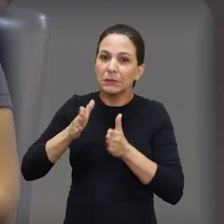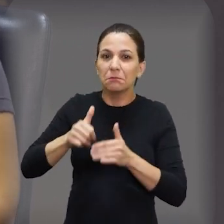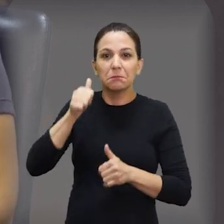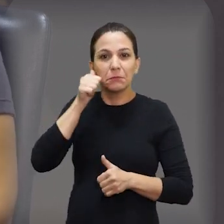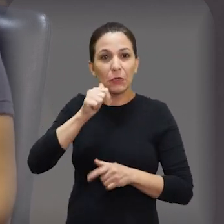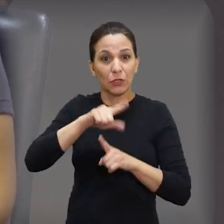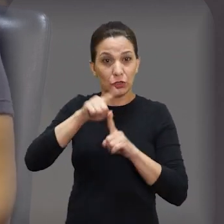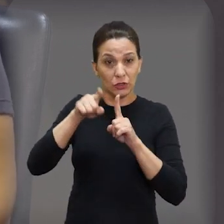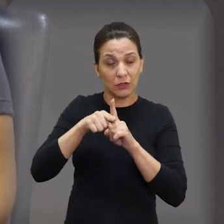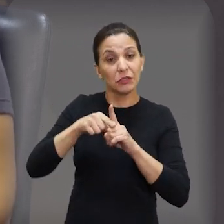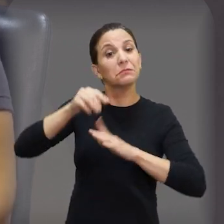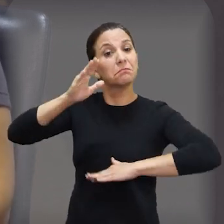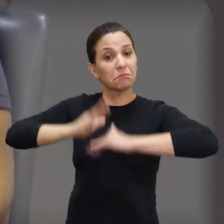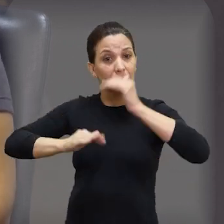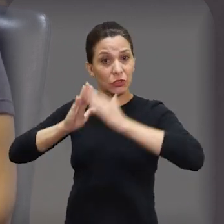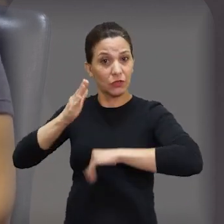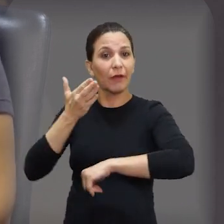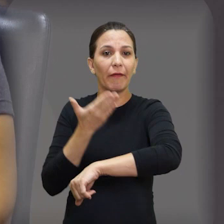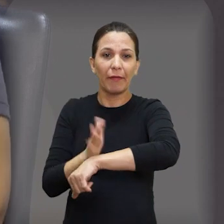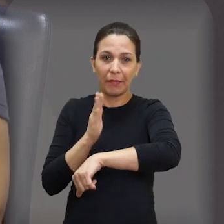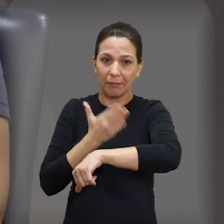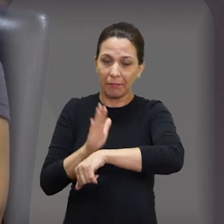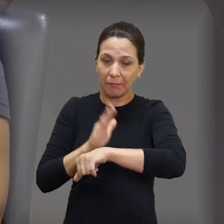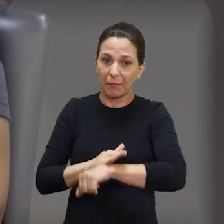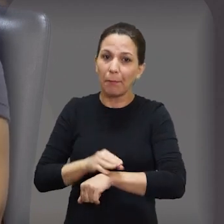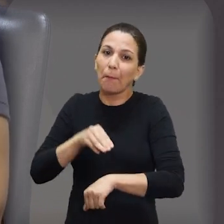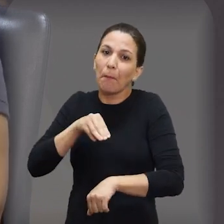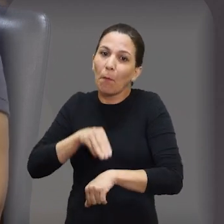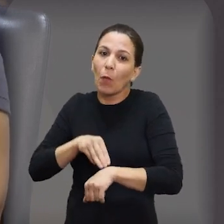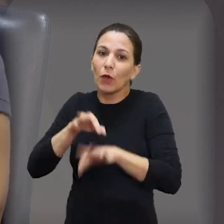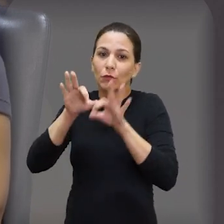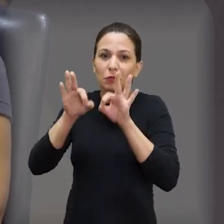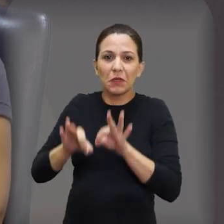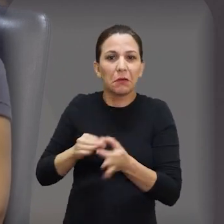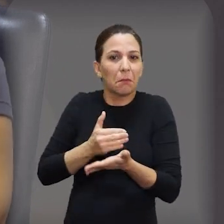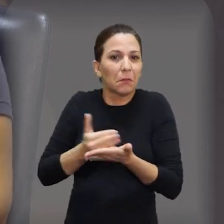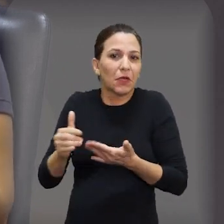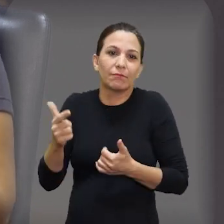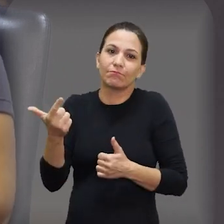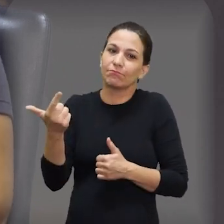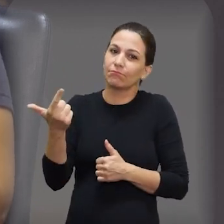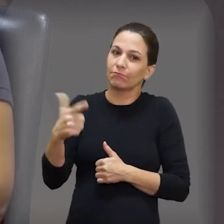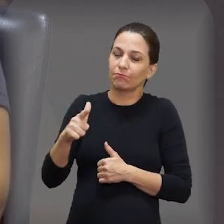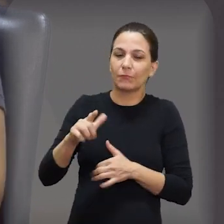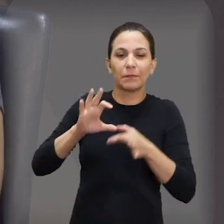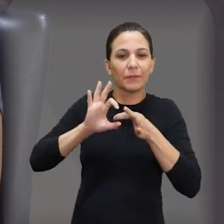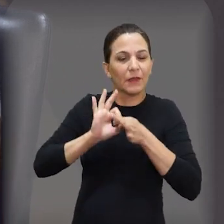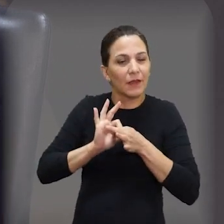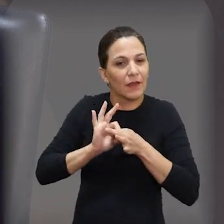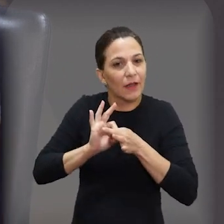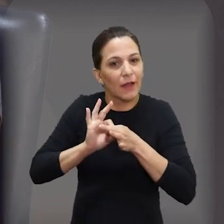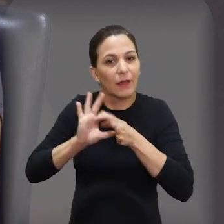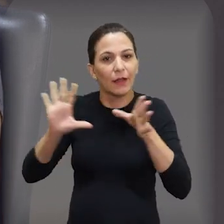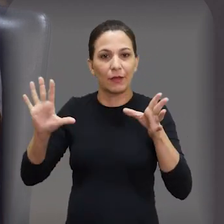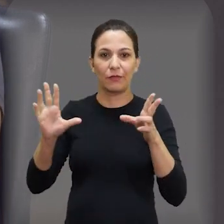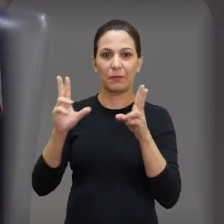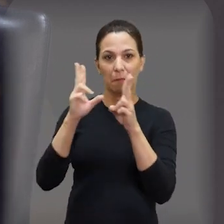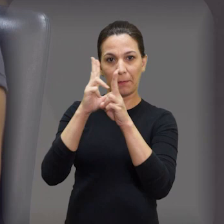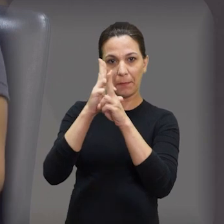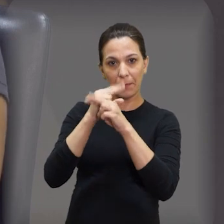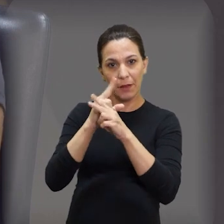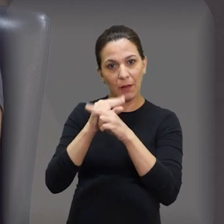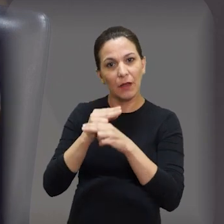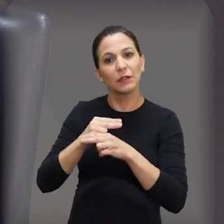gente trabalha durante o período gestacional. Não tem, assim, uma fase, vamos começar no